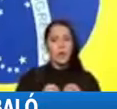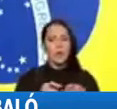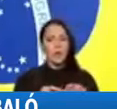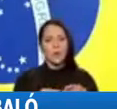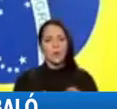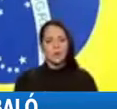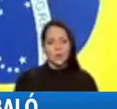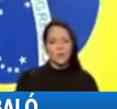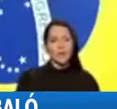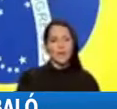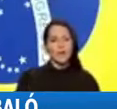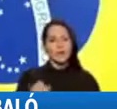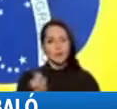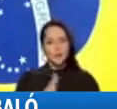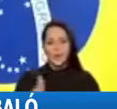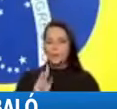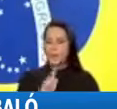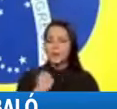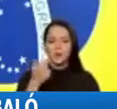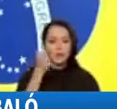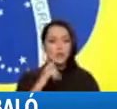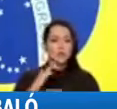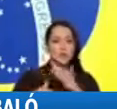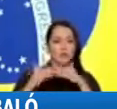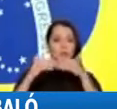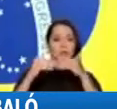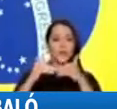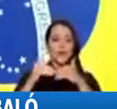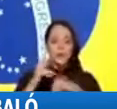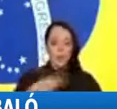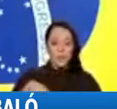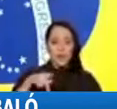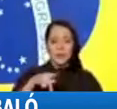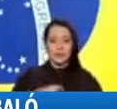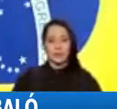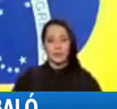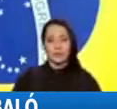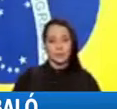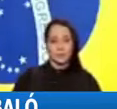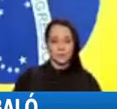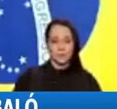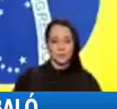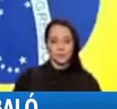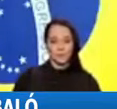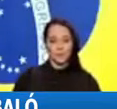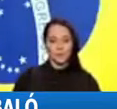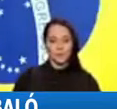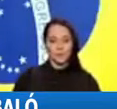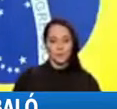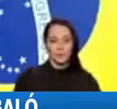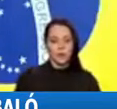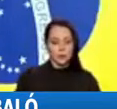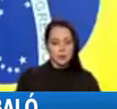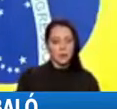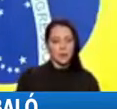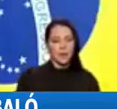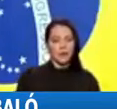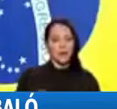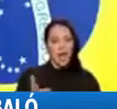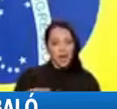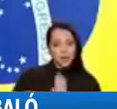para nós podemos desenvolver o nosso país e também ajudar a